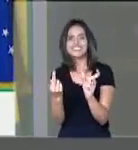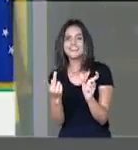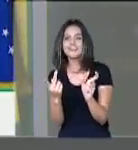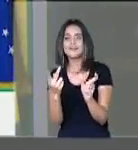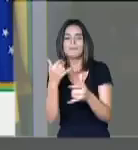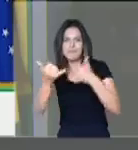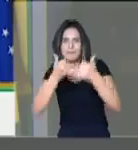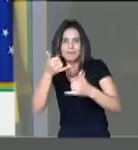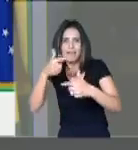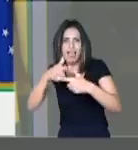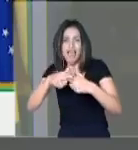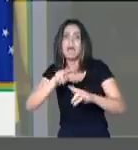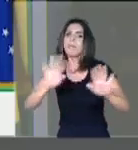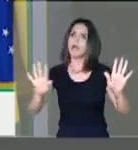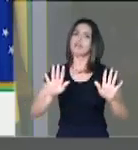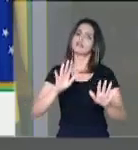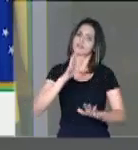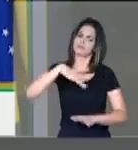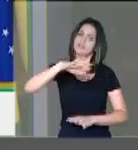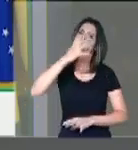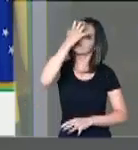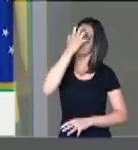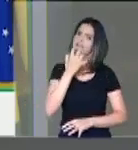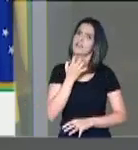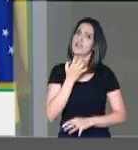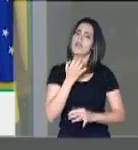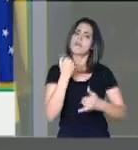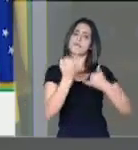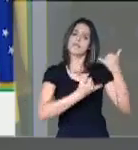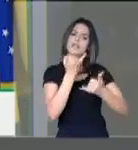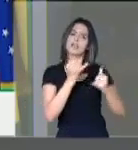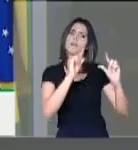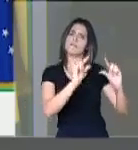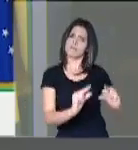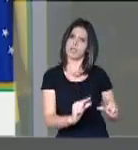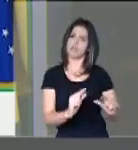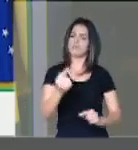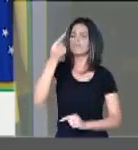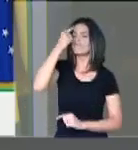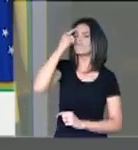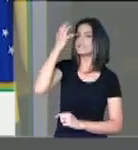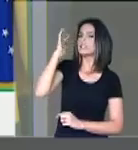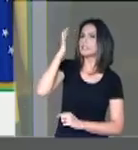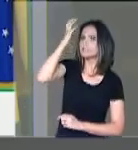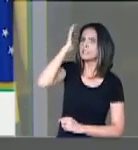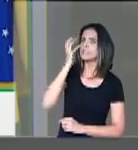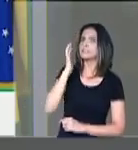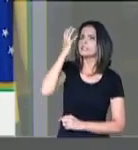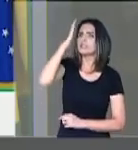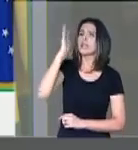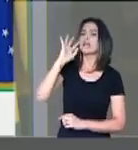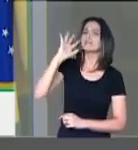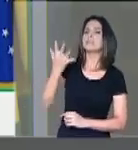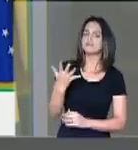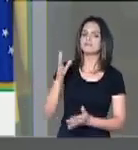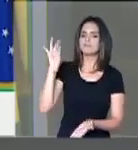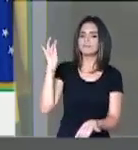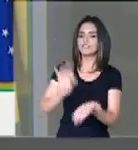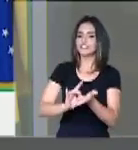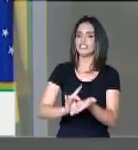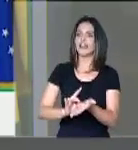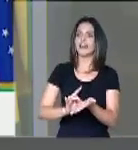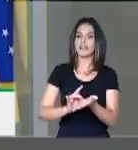situação é muito séria e exige que a gente bank - e pense em alternativas ao